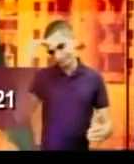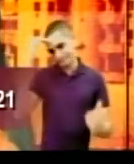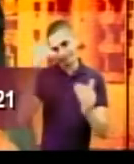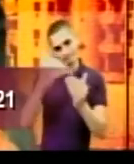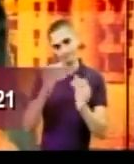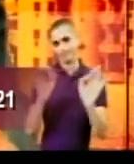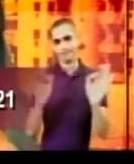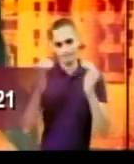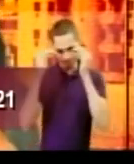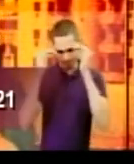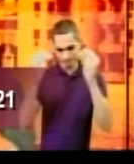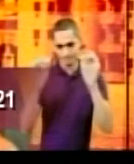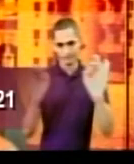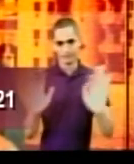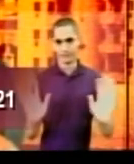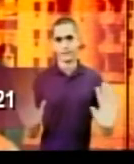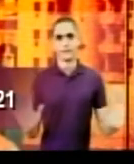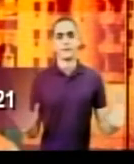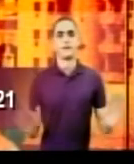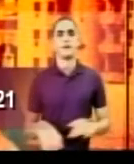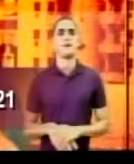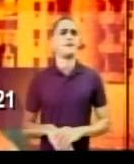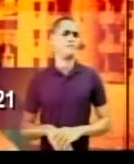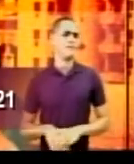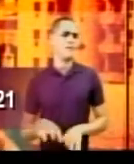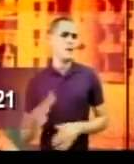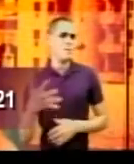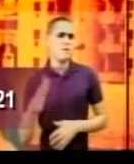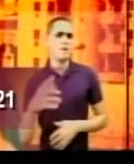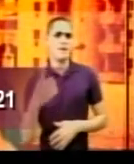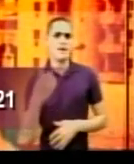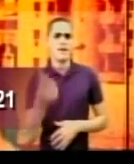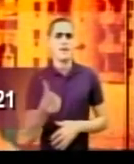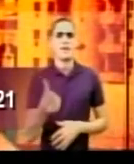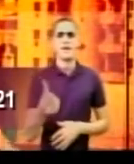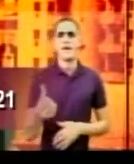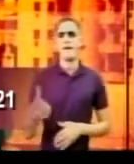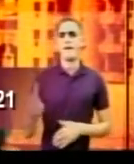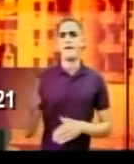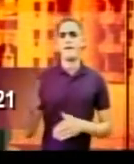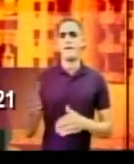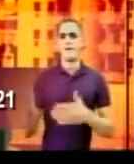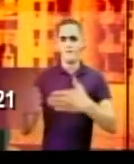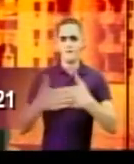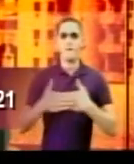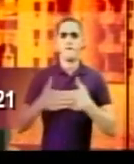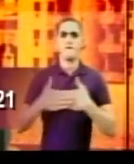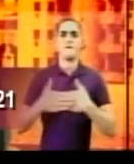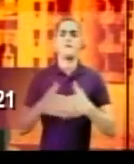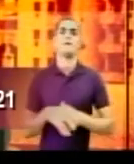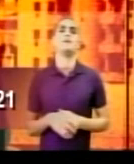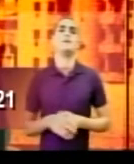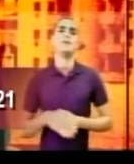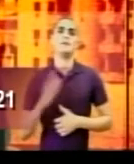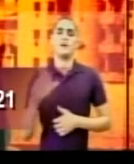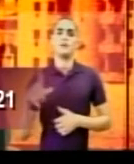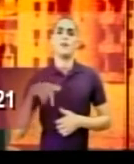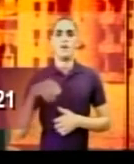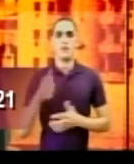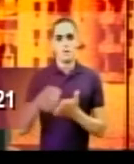Se eu não me engano, ao todo já foram interditados 16. Nós temos